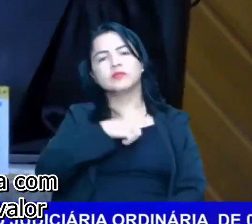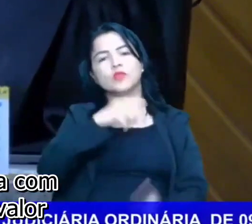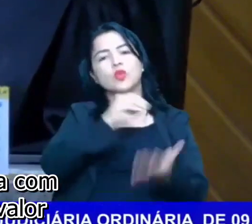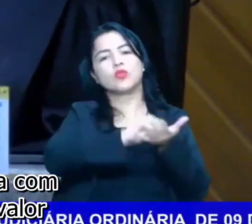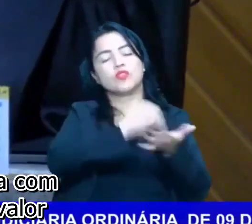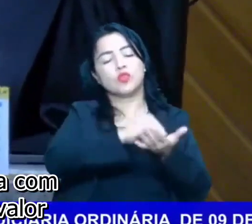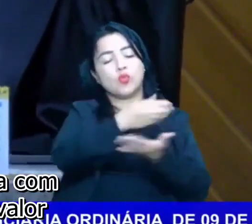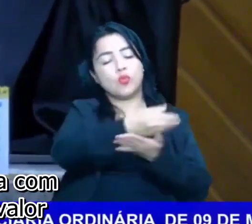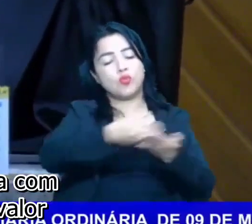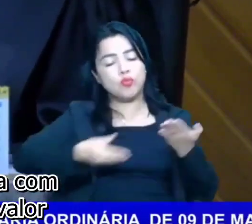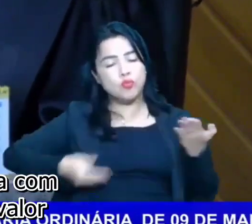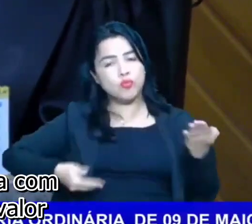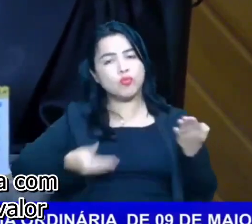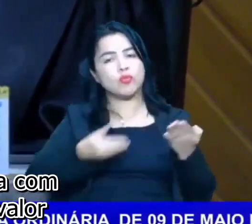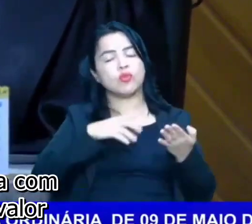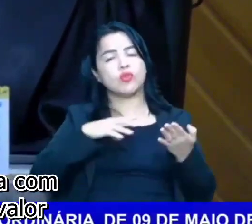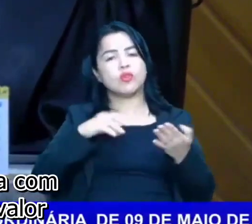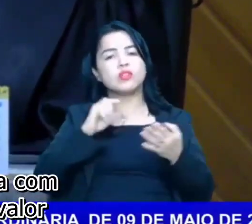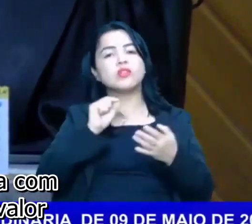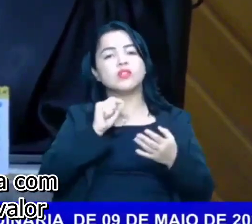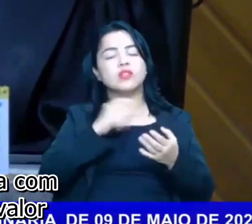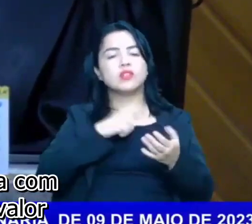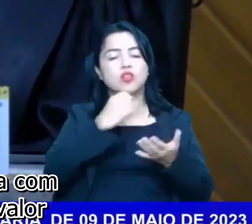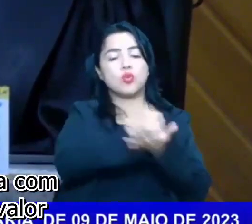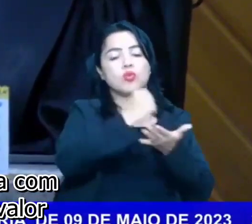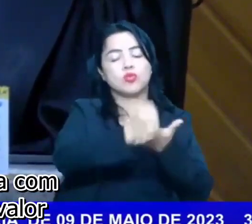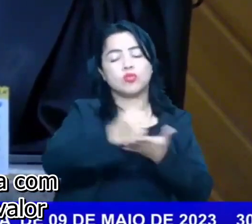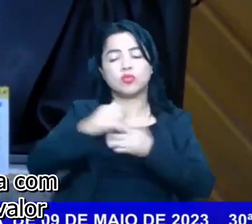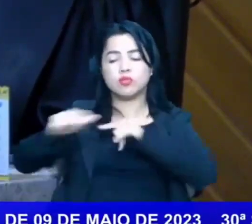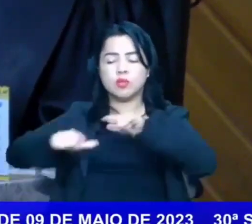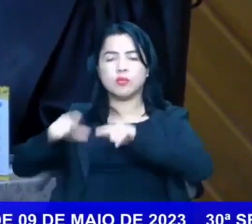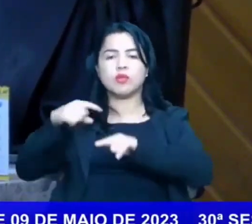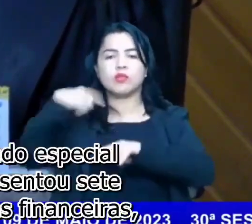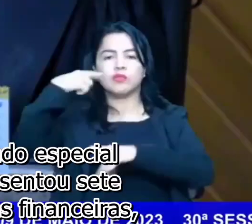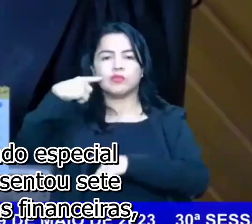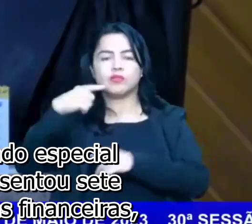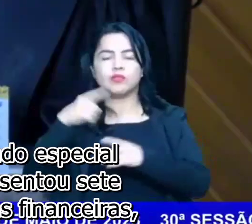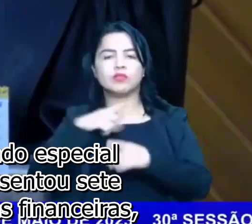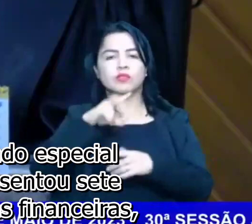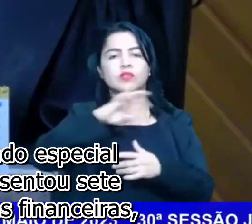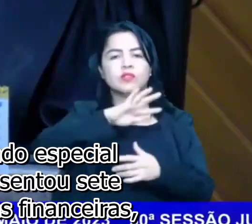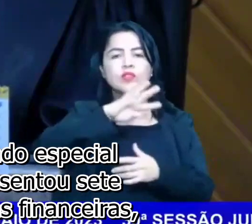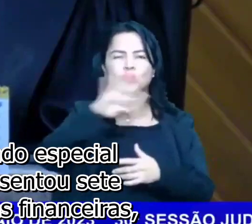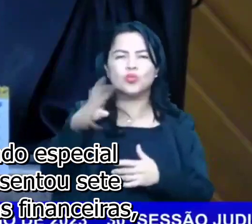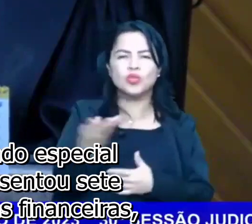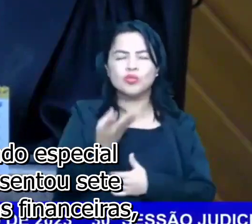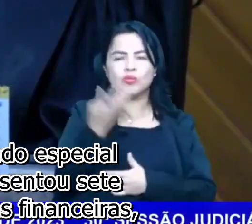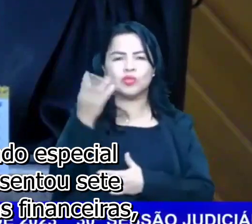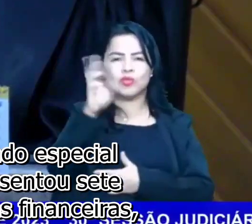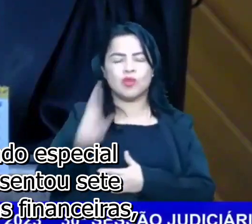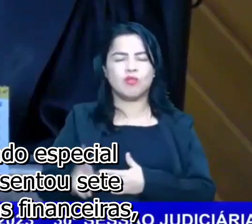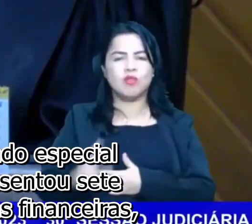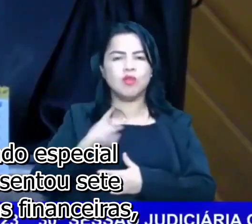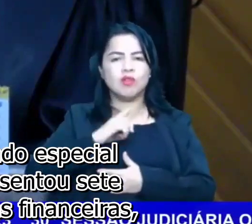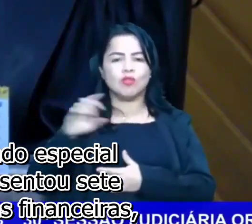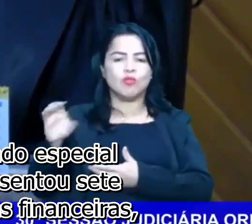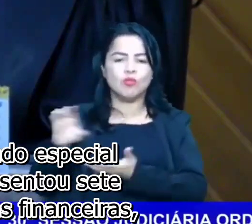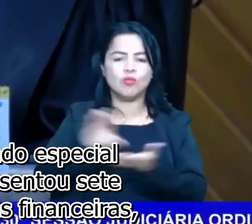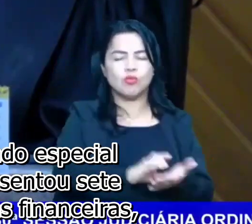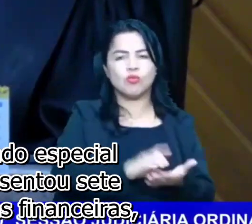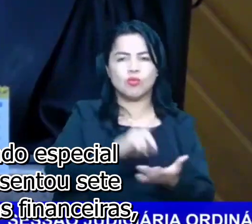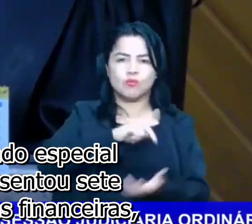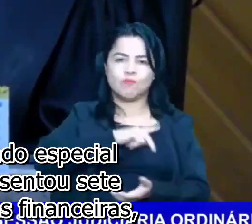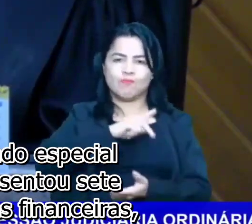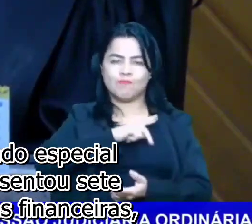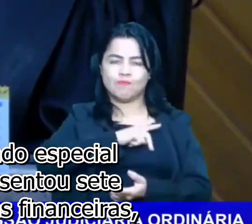ausência de nota fiscal relativa à despesa com contratação de serviços advocatícios no valor de R$4.000, custeado com recurso de Fundo Especial de